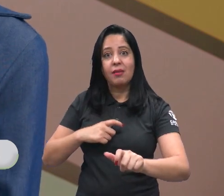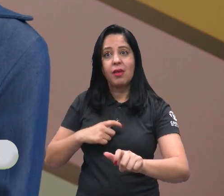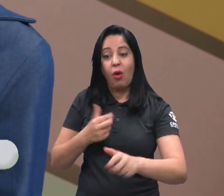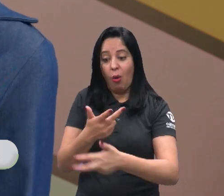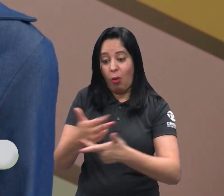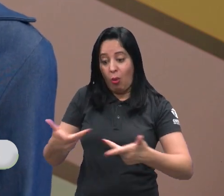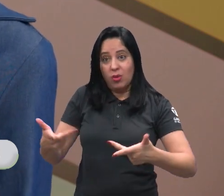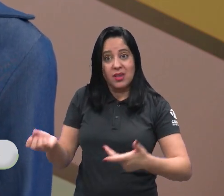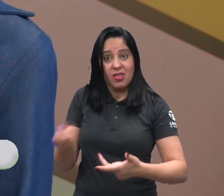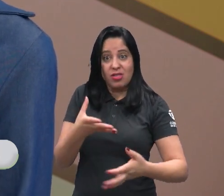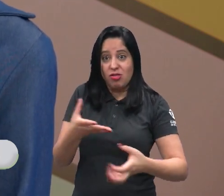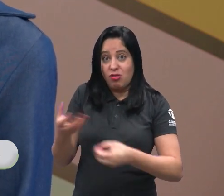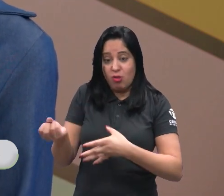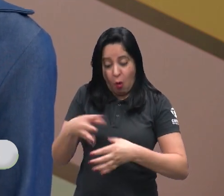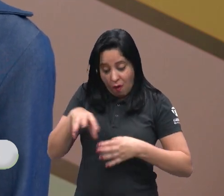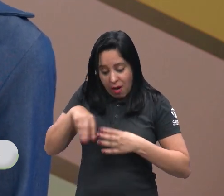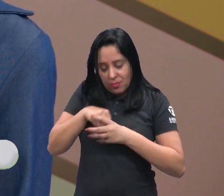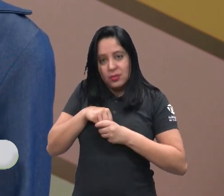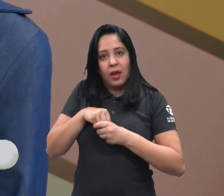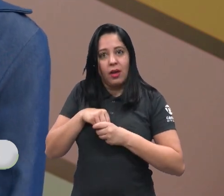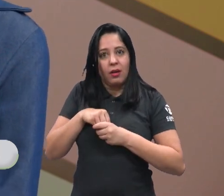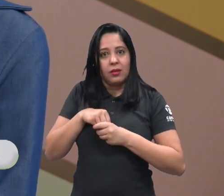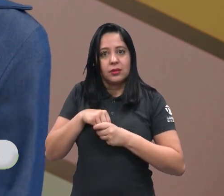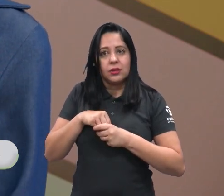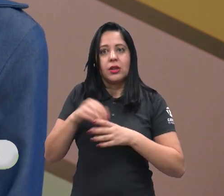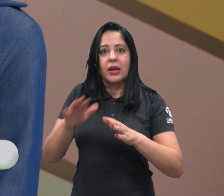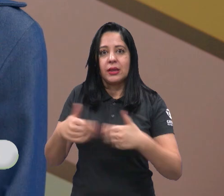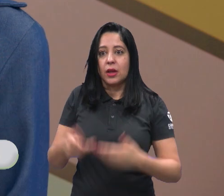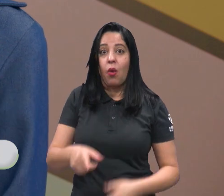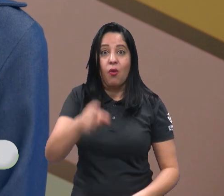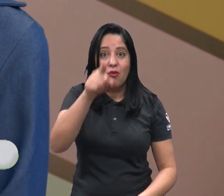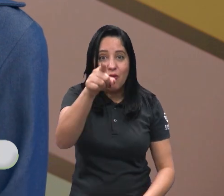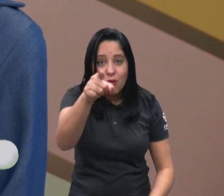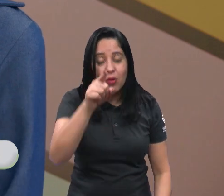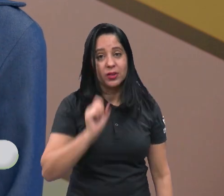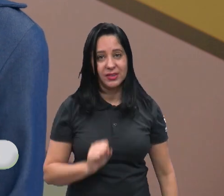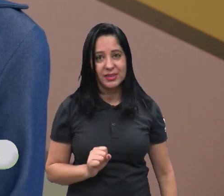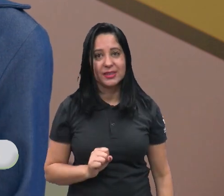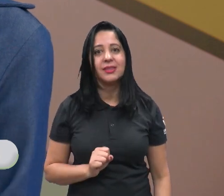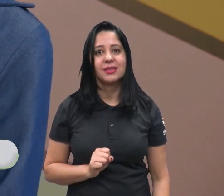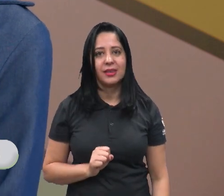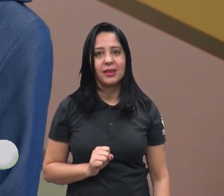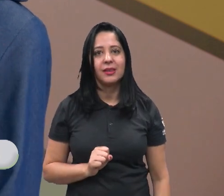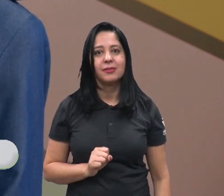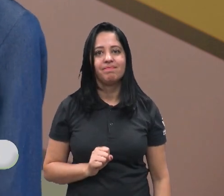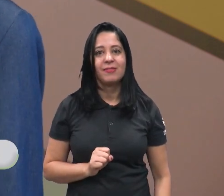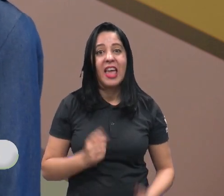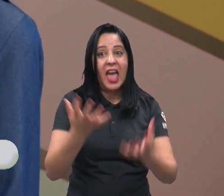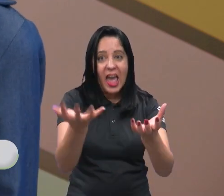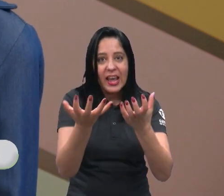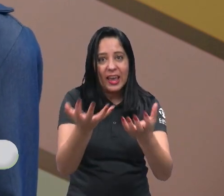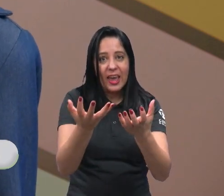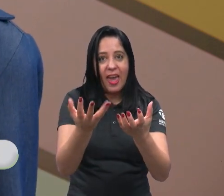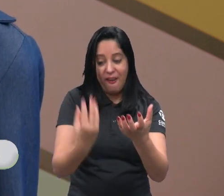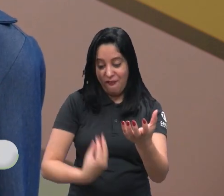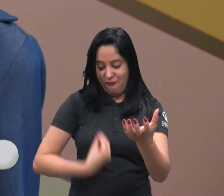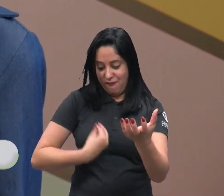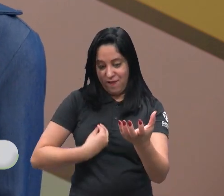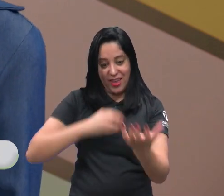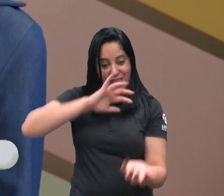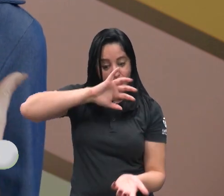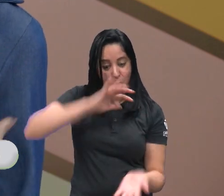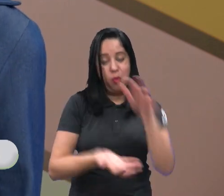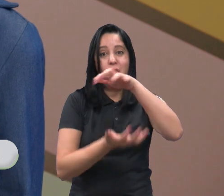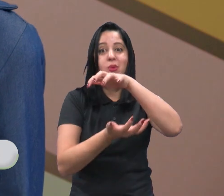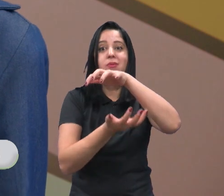tomam novas formas. Então, se você que está aí me escutando, mulher, e está querendo dar aquele upgrade